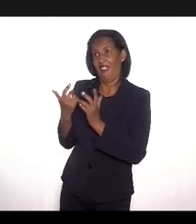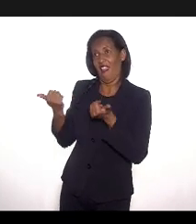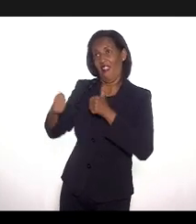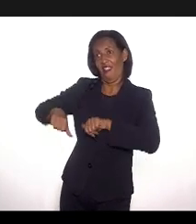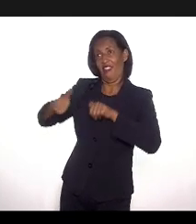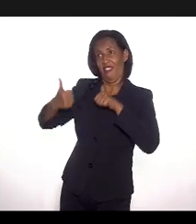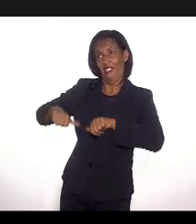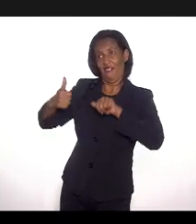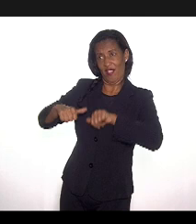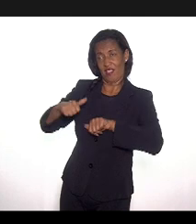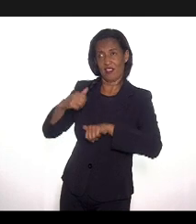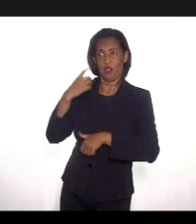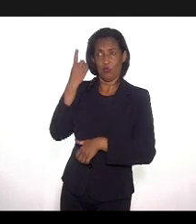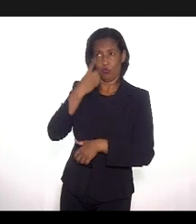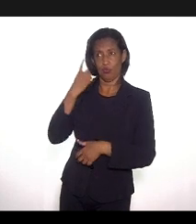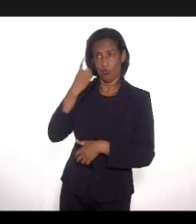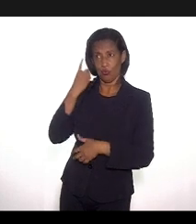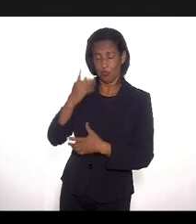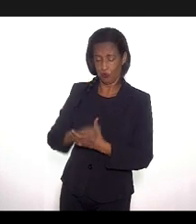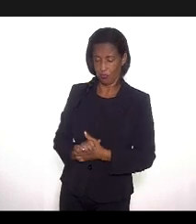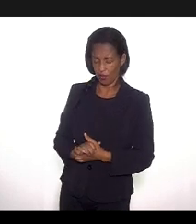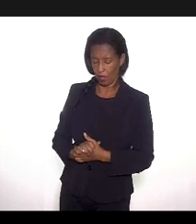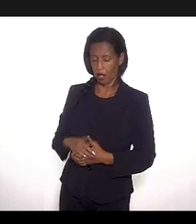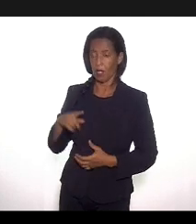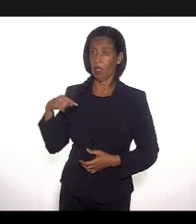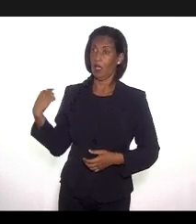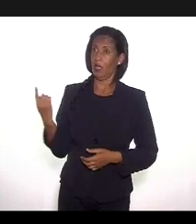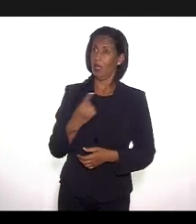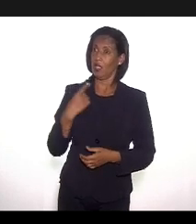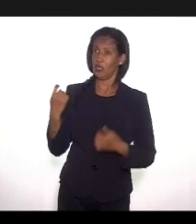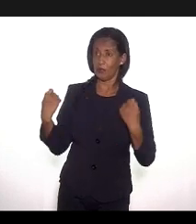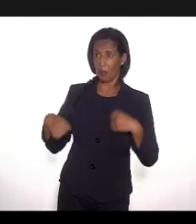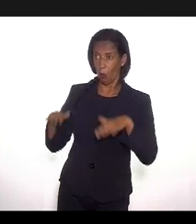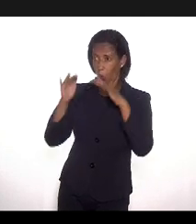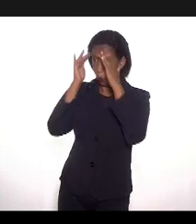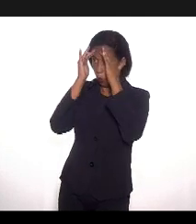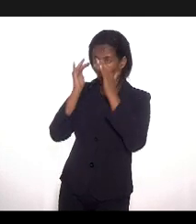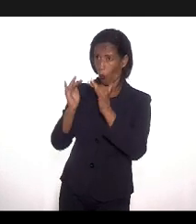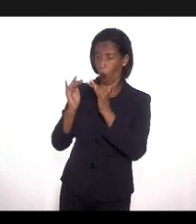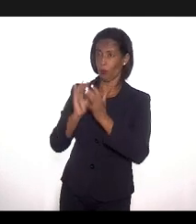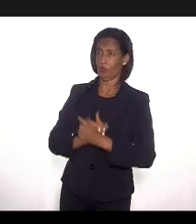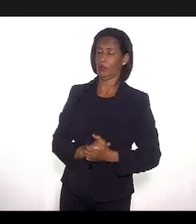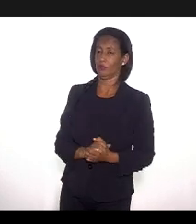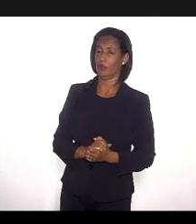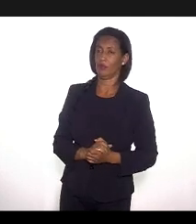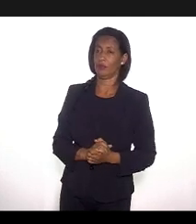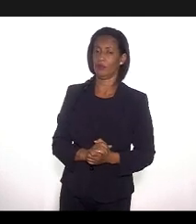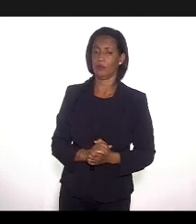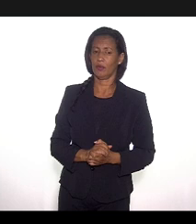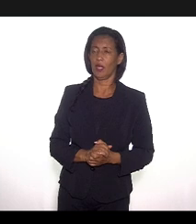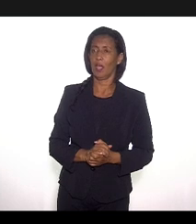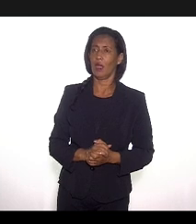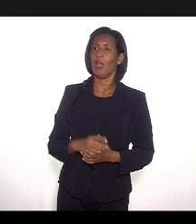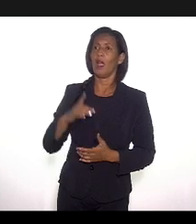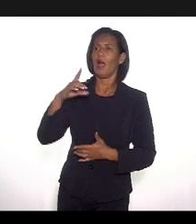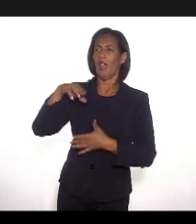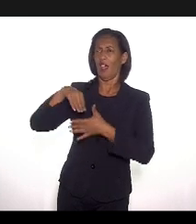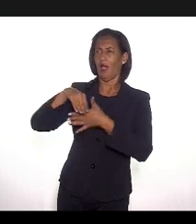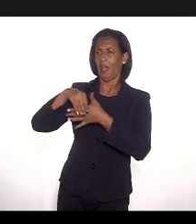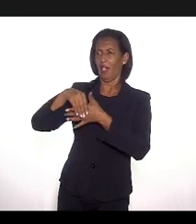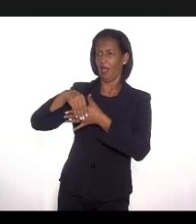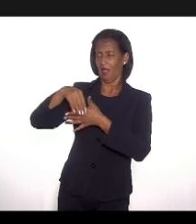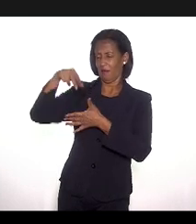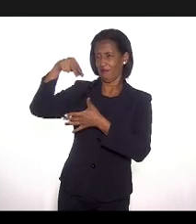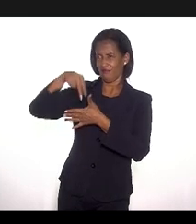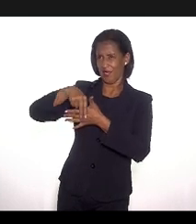avaliação dos senhores deputados, que a gente devia acatar a desanexação,